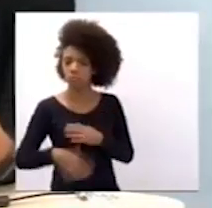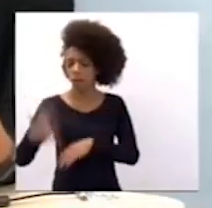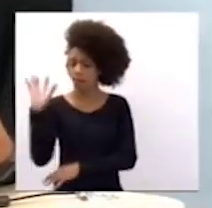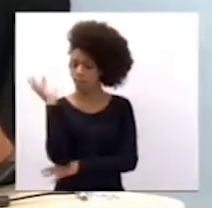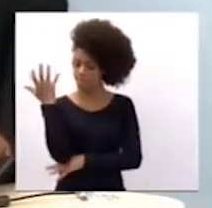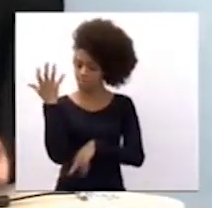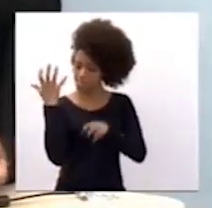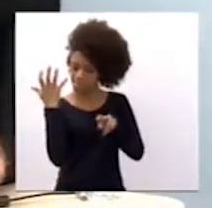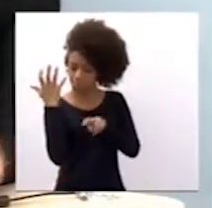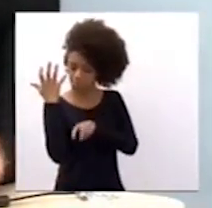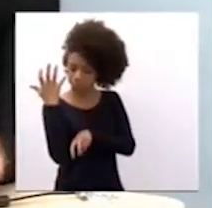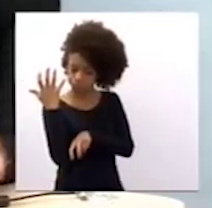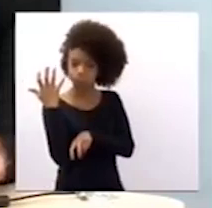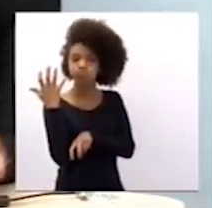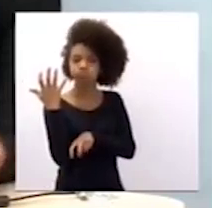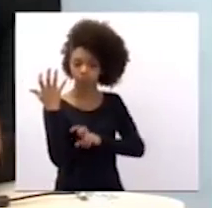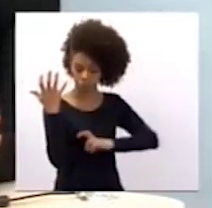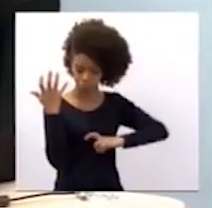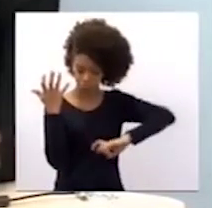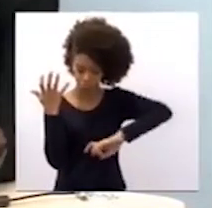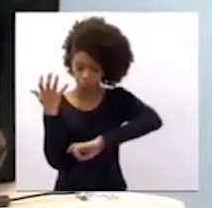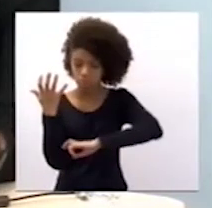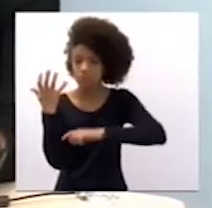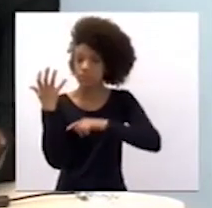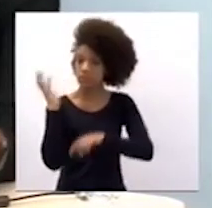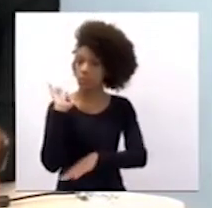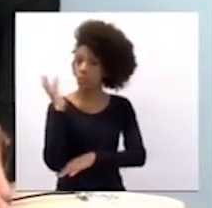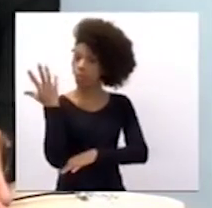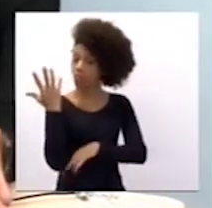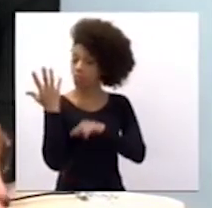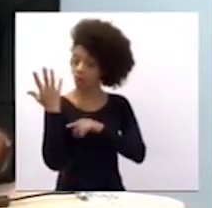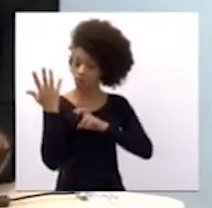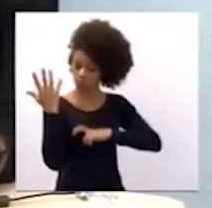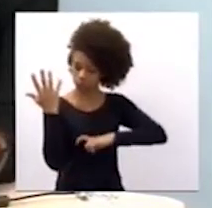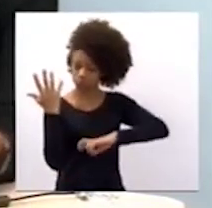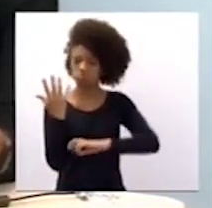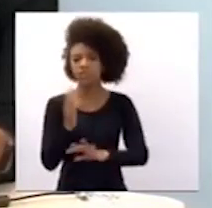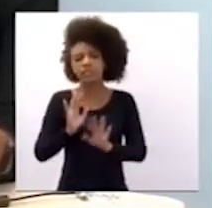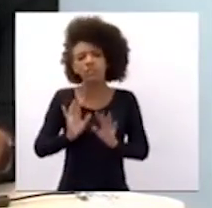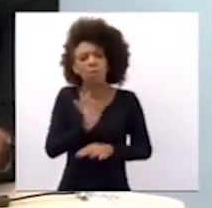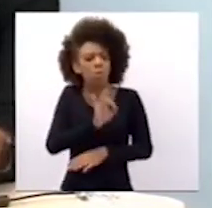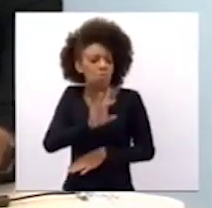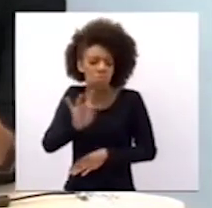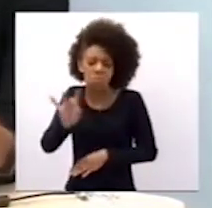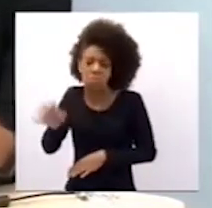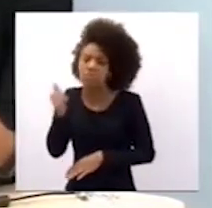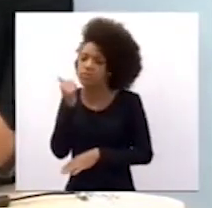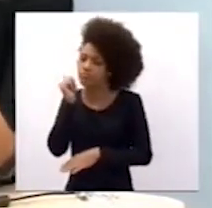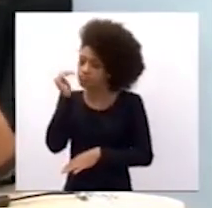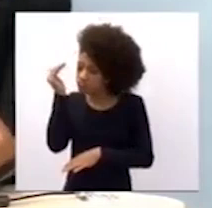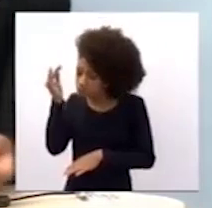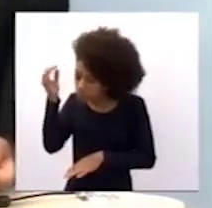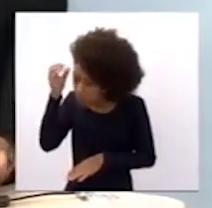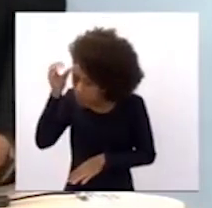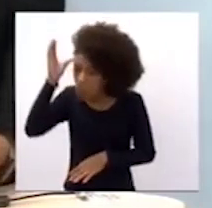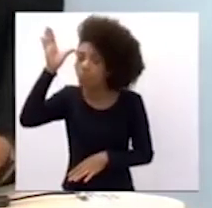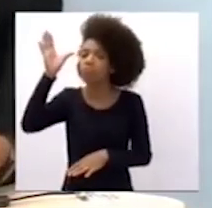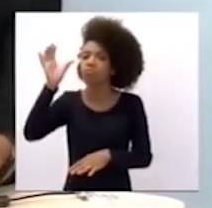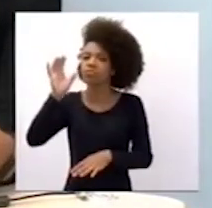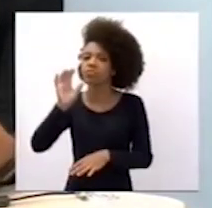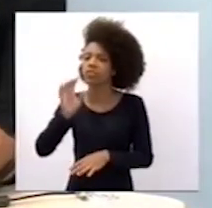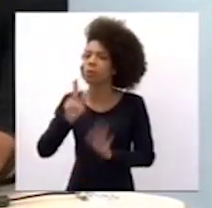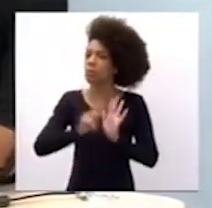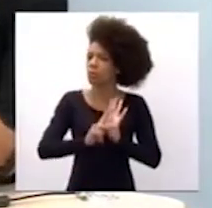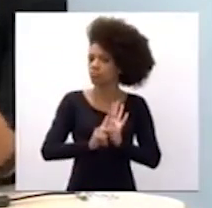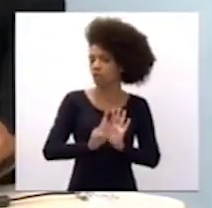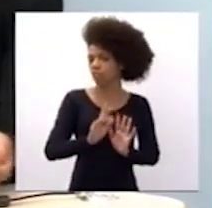Uma roda de conversa lá embaixo. Então, assim, cada área do conhecimento tem a sua particularidade para que esse espaço de